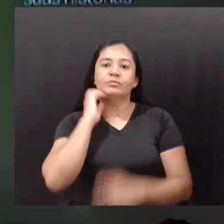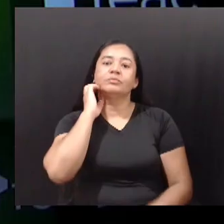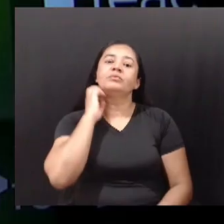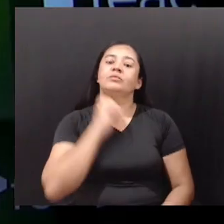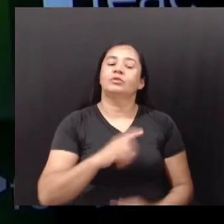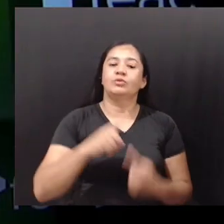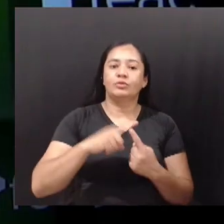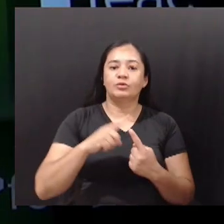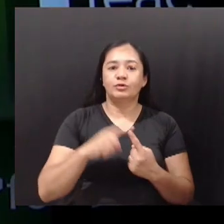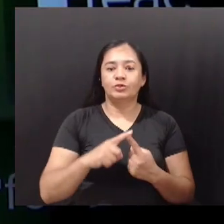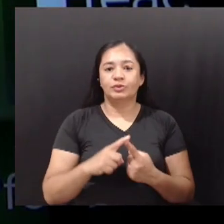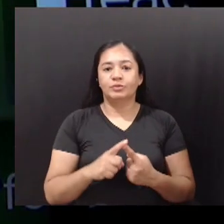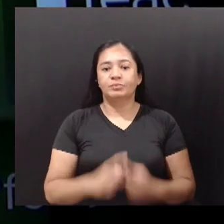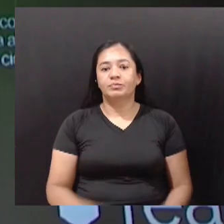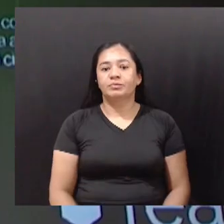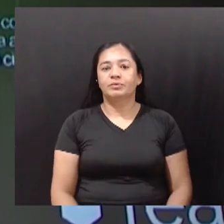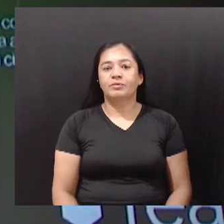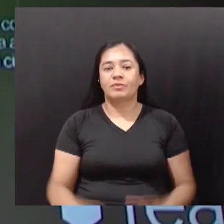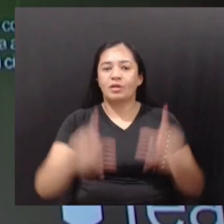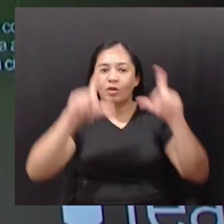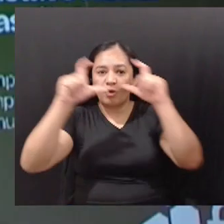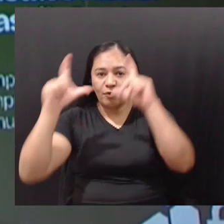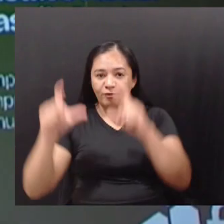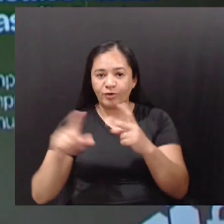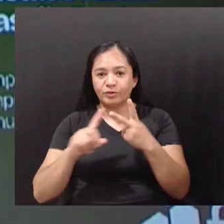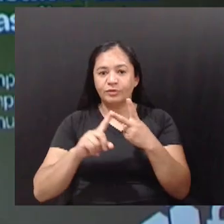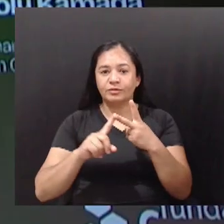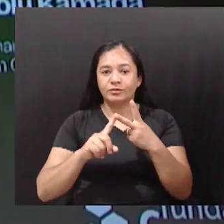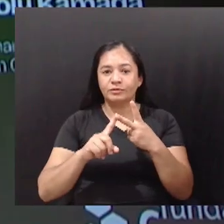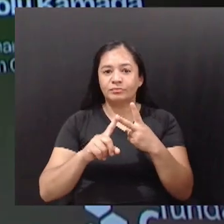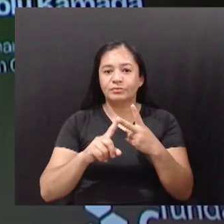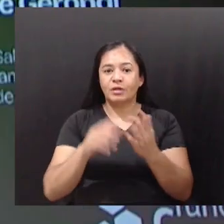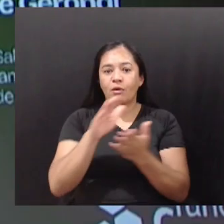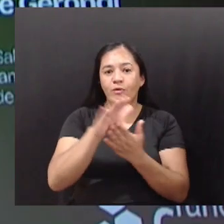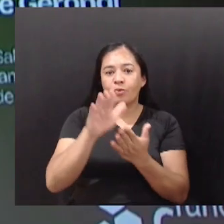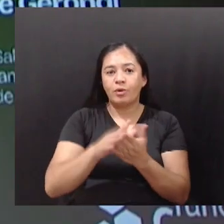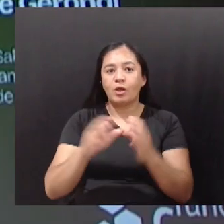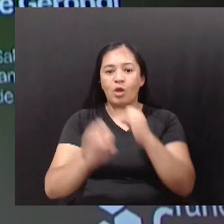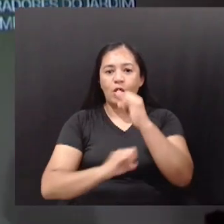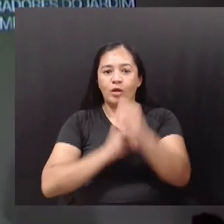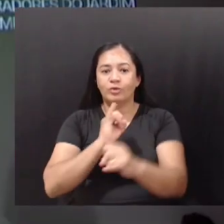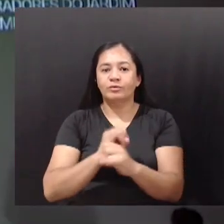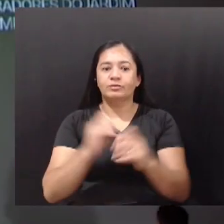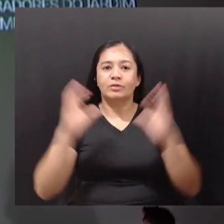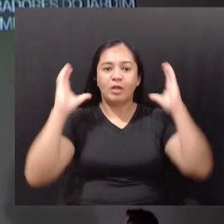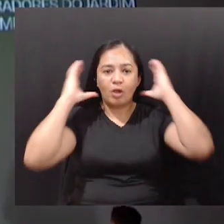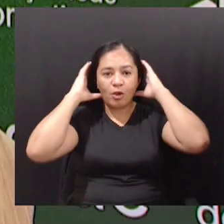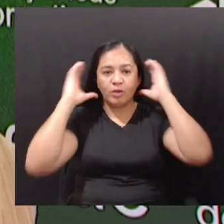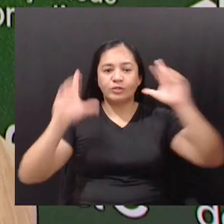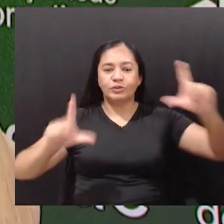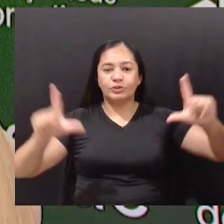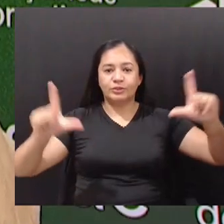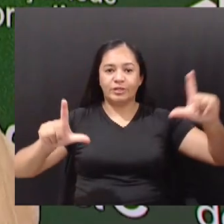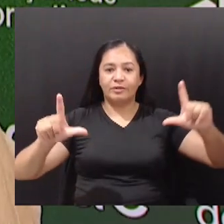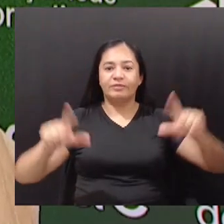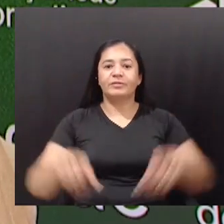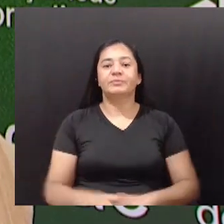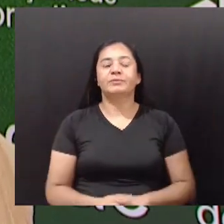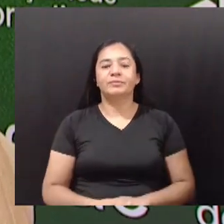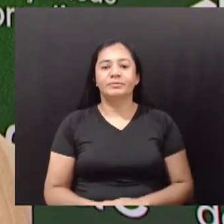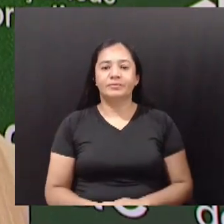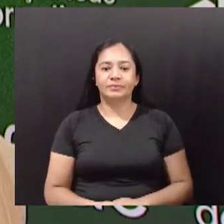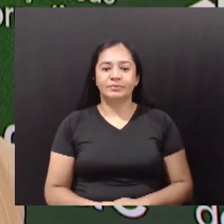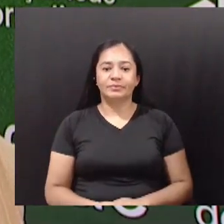premiadas foram fotojornalismo, impresso, online, rádio, televisão e cinegrafista. A